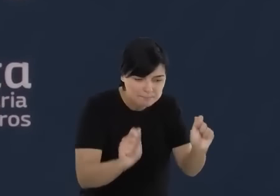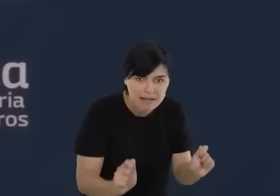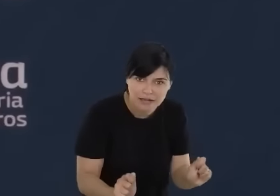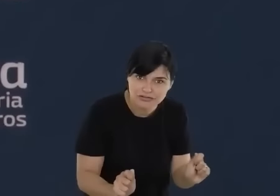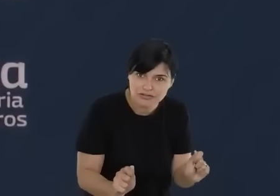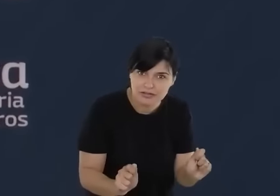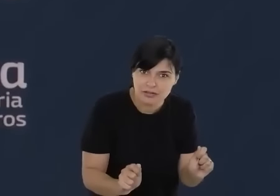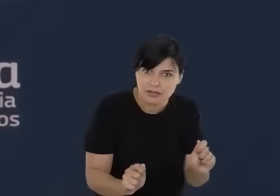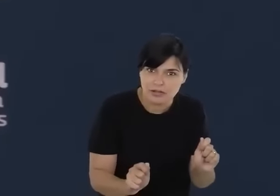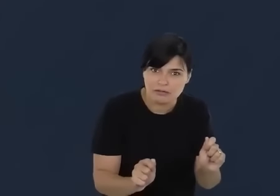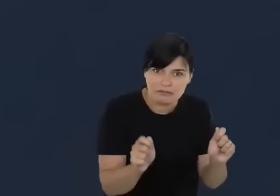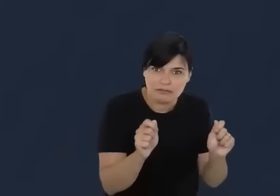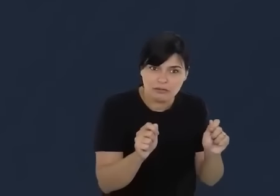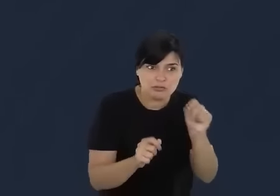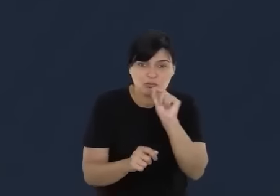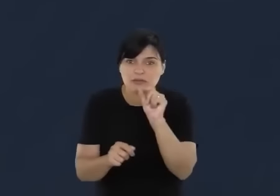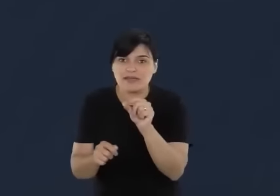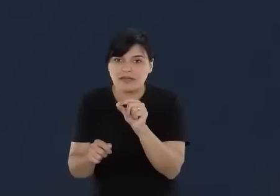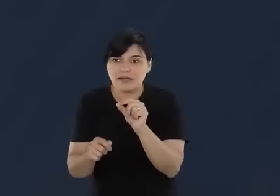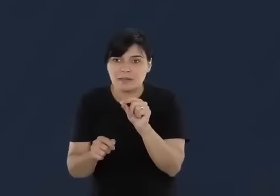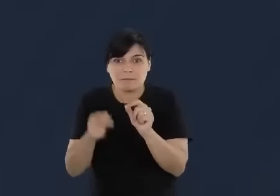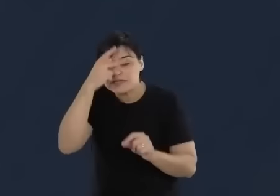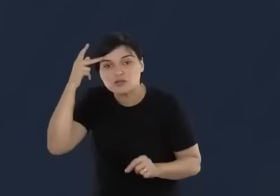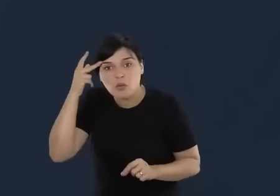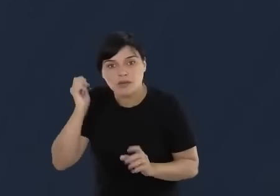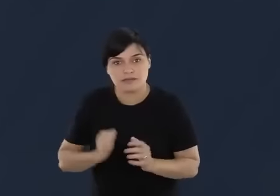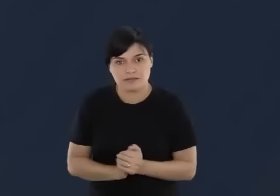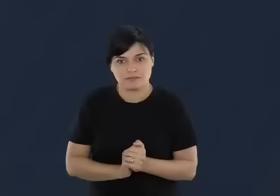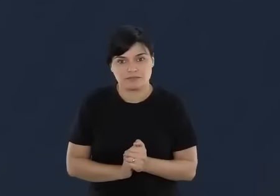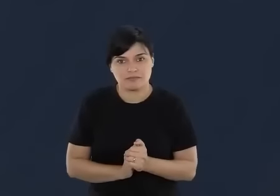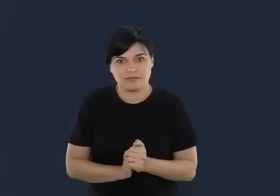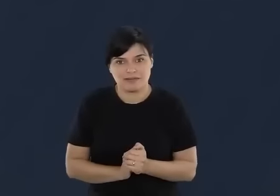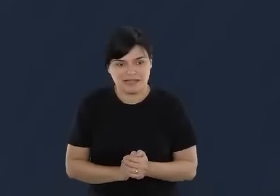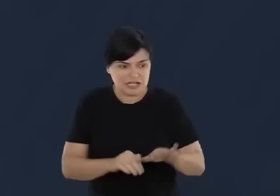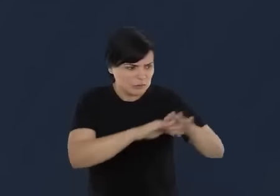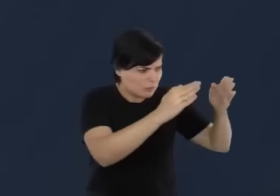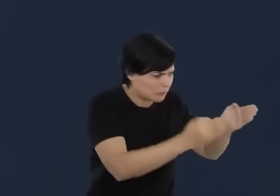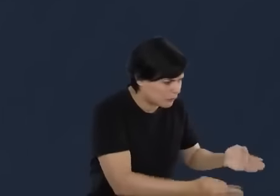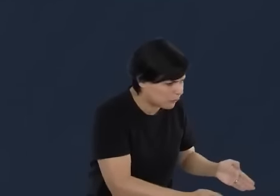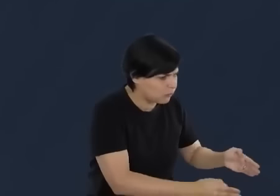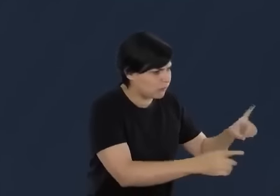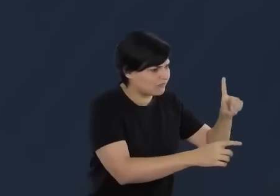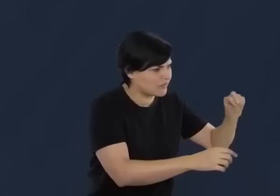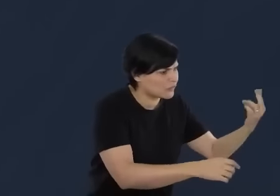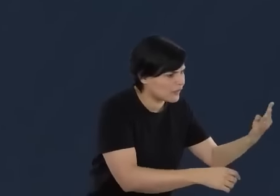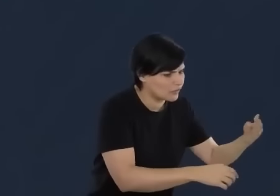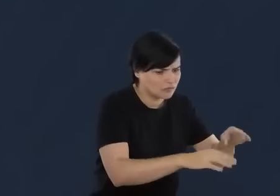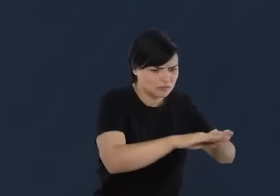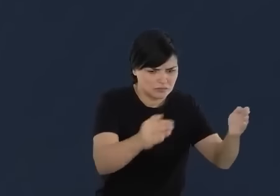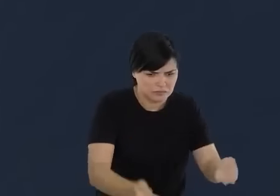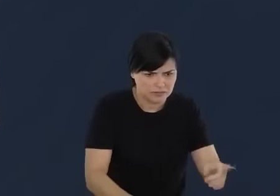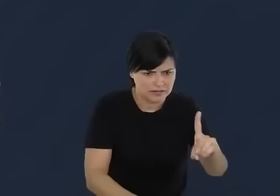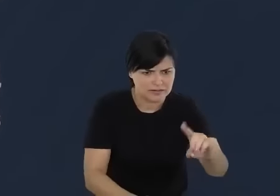procuro um homem porque nessa terra só tem Deuses para cada Altar para cada Pórtico havia um Deus havia uma